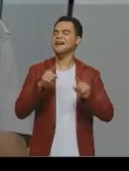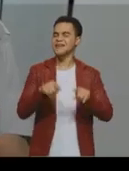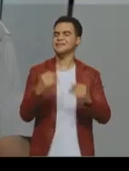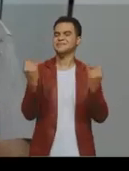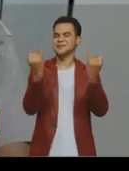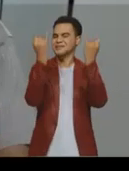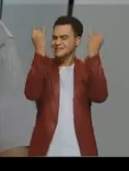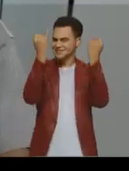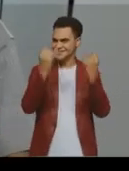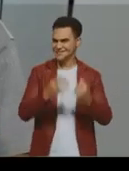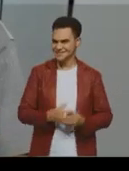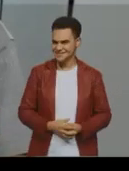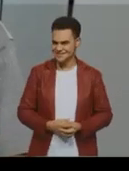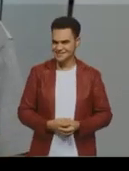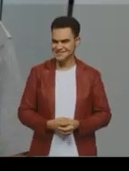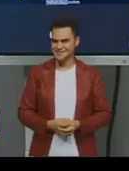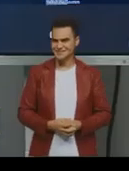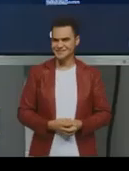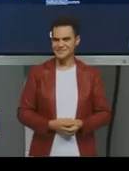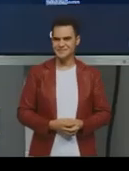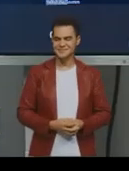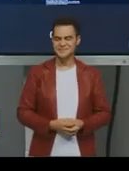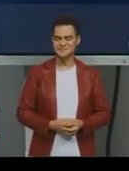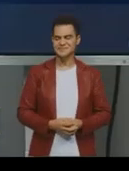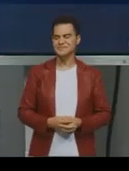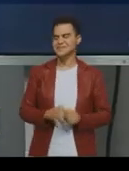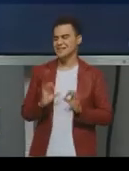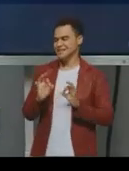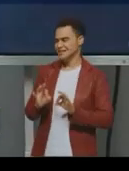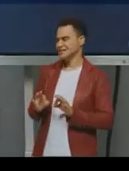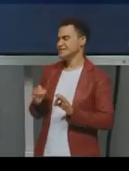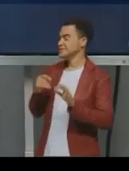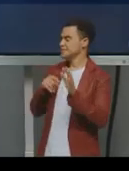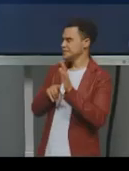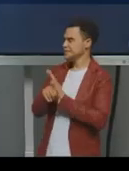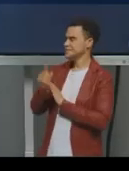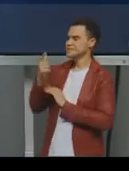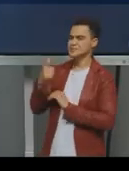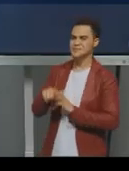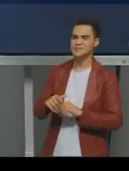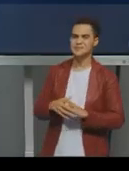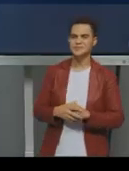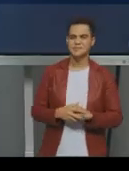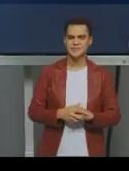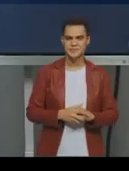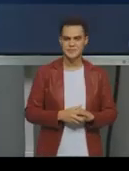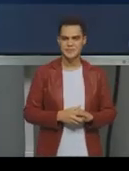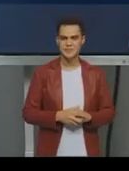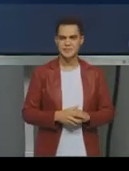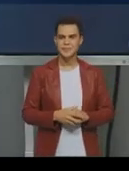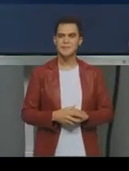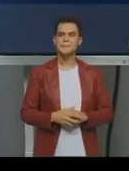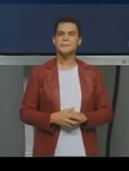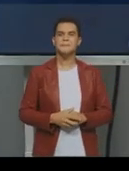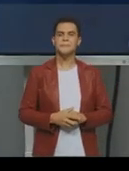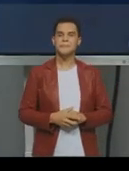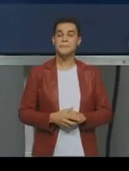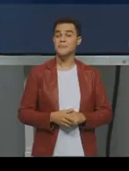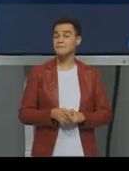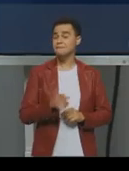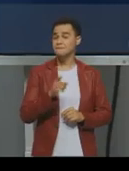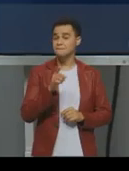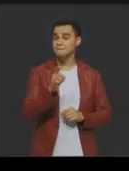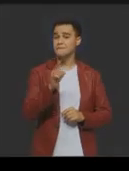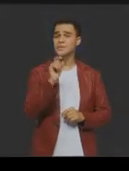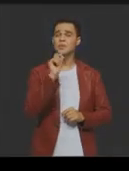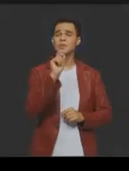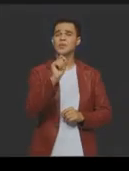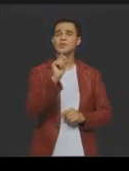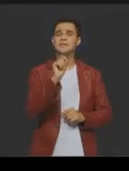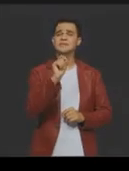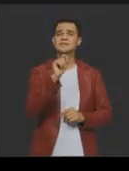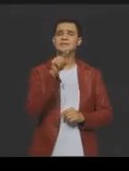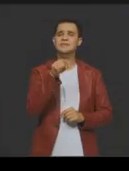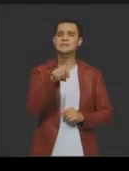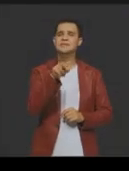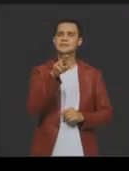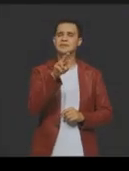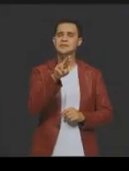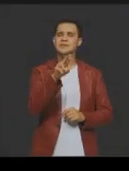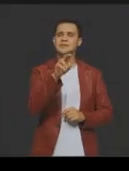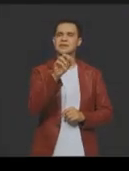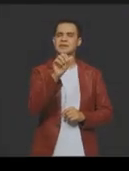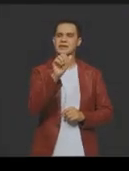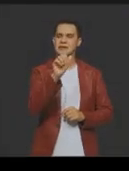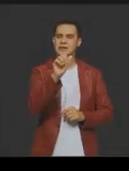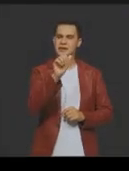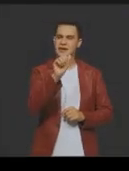diferença. Com certeza. Vamos para a próxima? Nossa próxima dúvida agora é para você, professor Vinícius. O que são reações de síntese